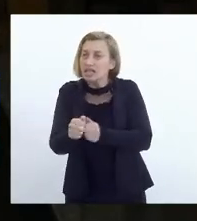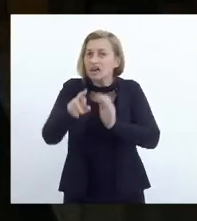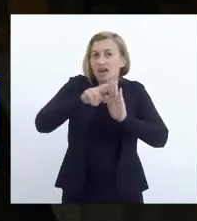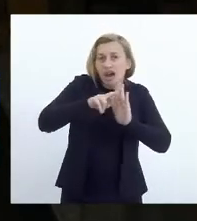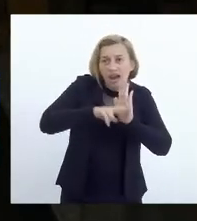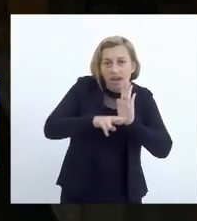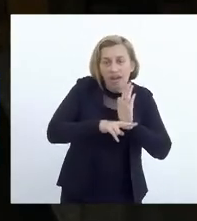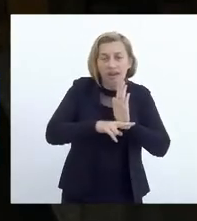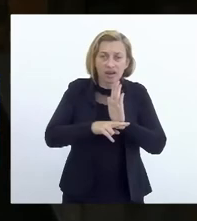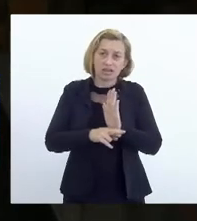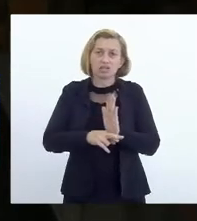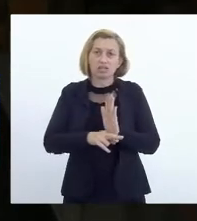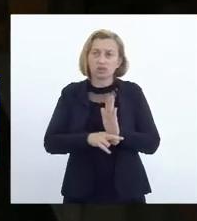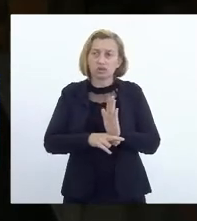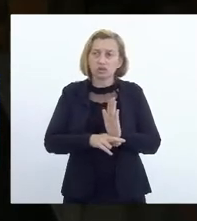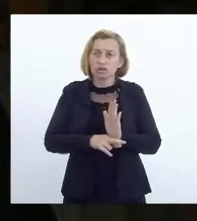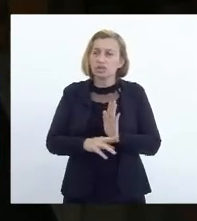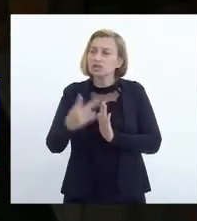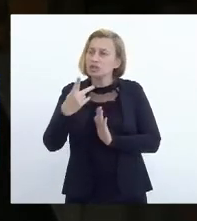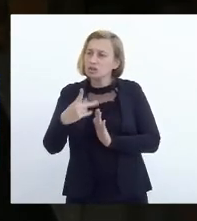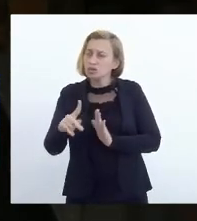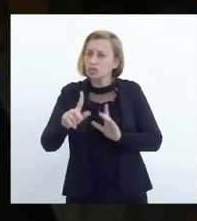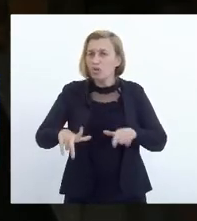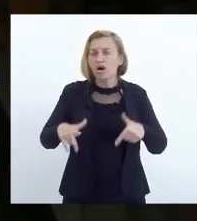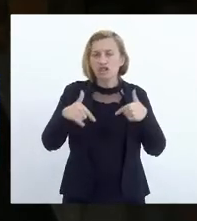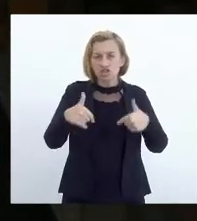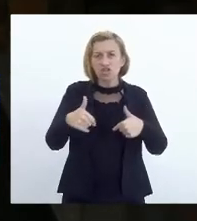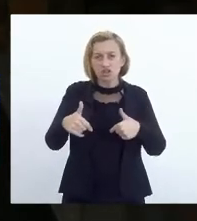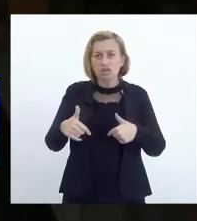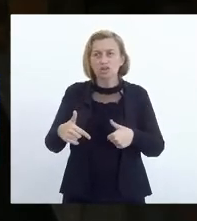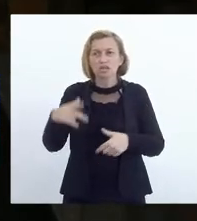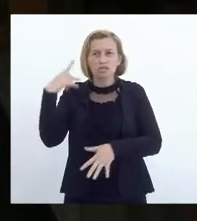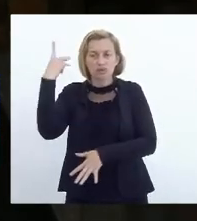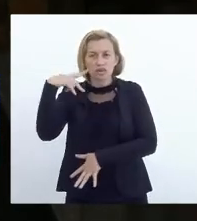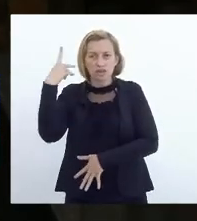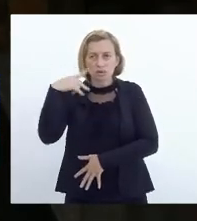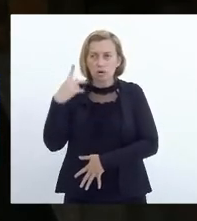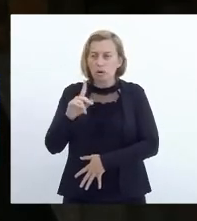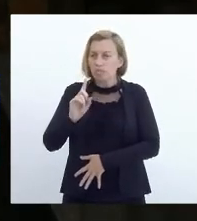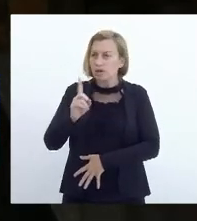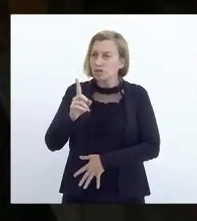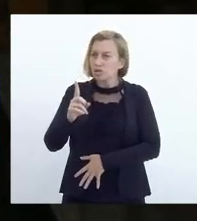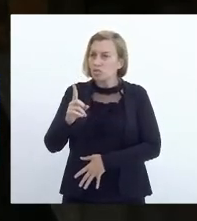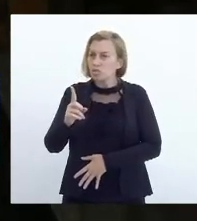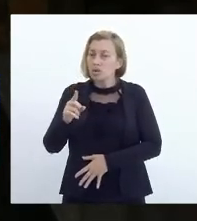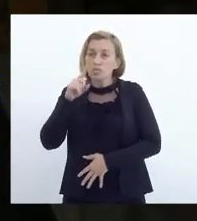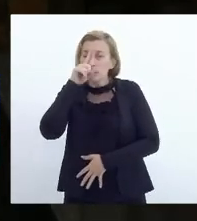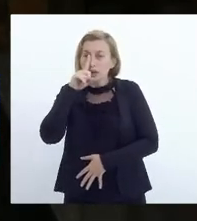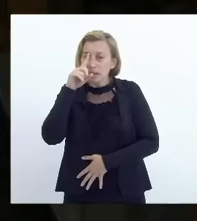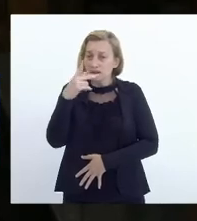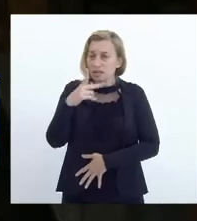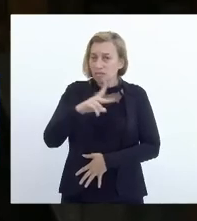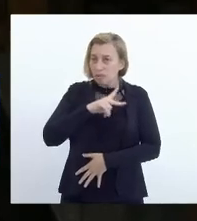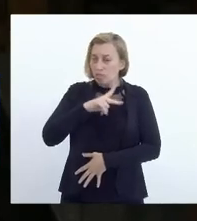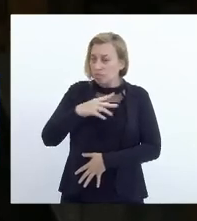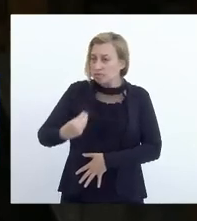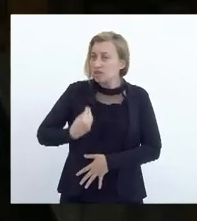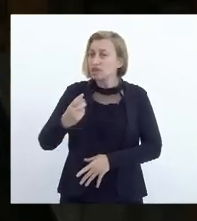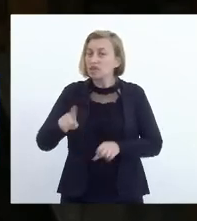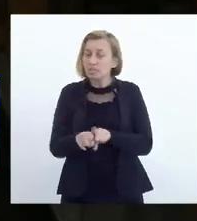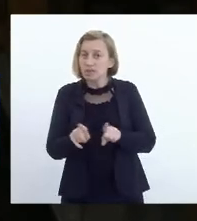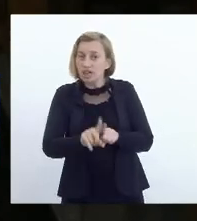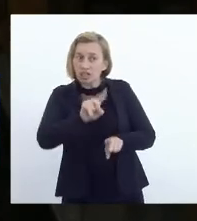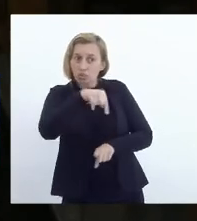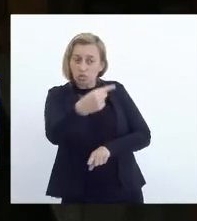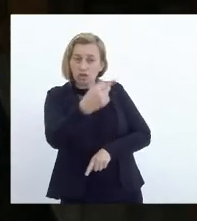seguir mecanismos, né, da sua ação parlamentar para não expor a sua própria vida e não expor a vida dos outros. O que